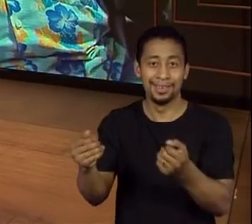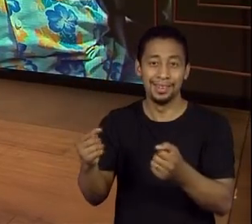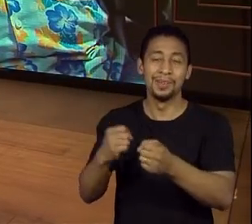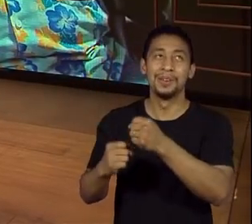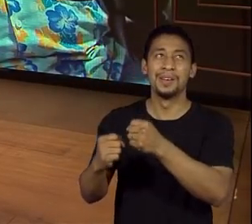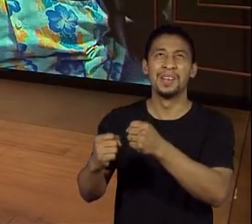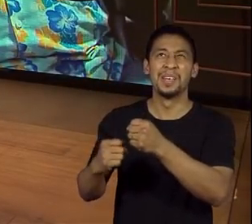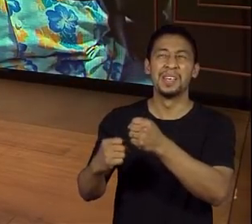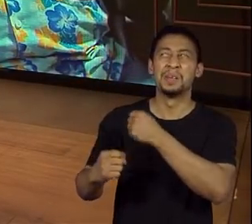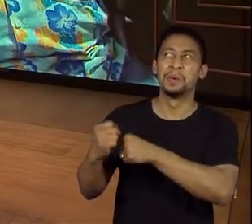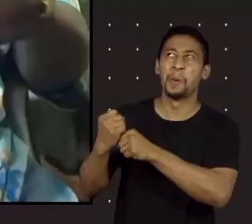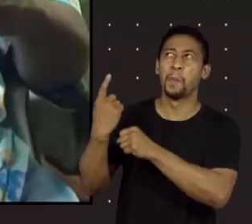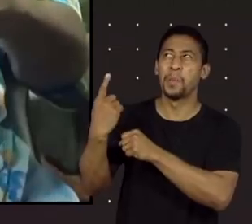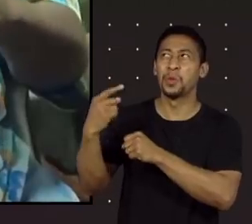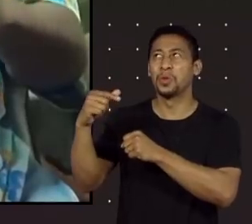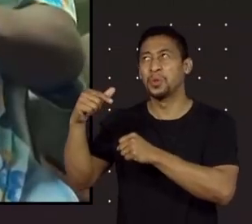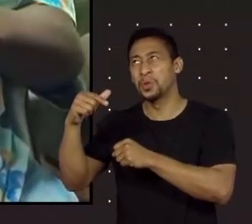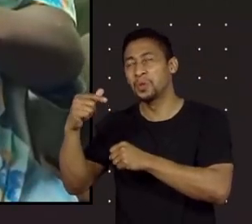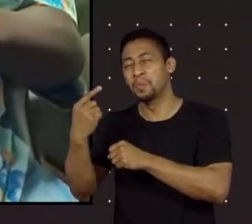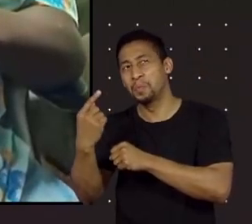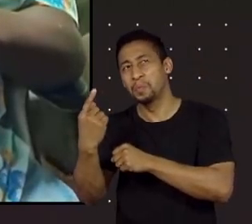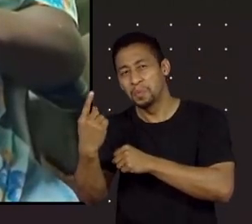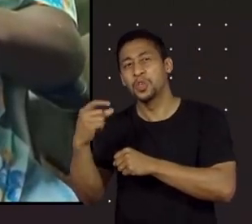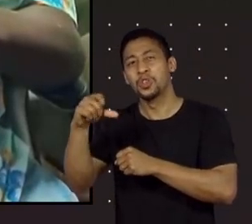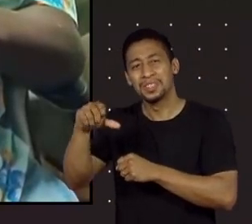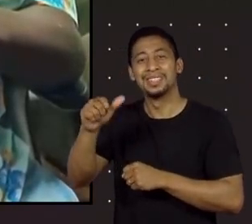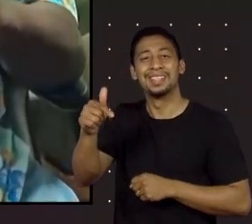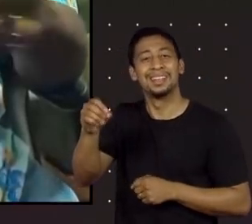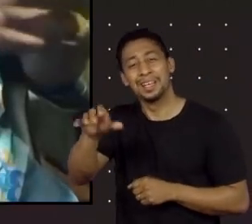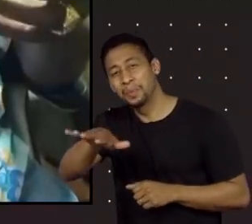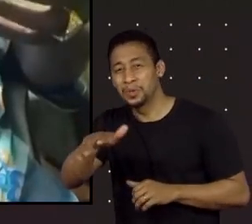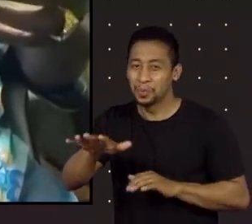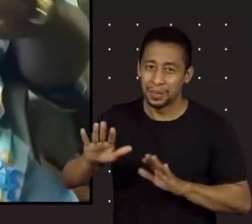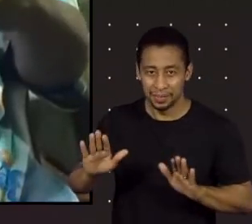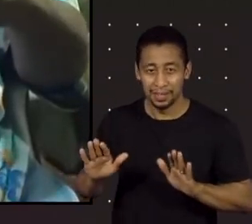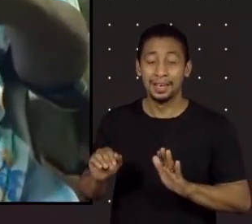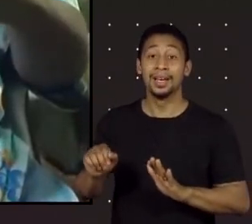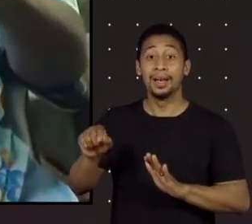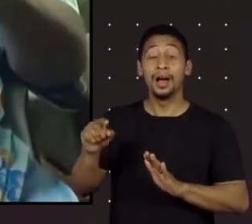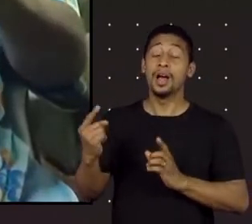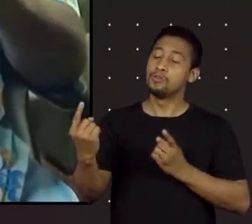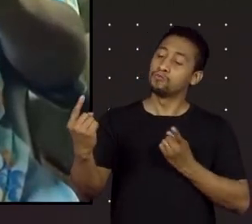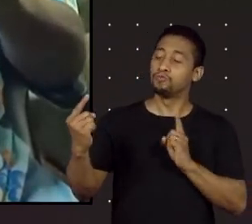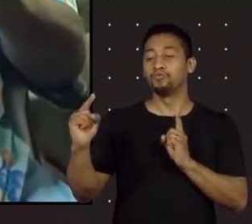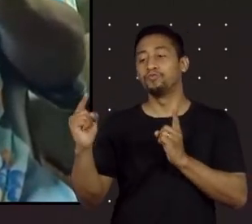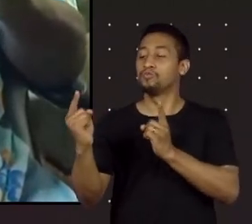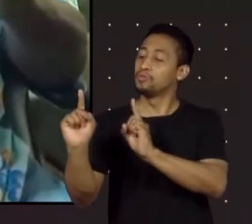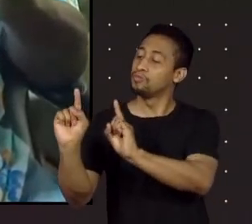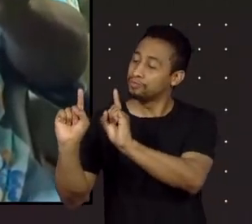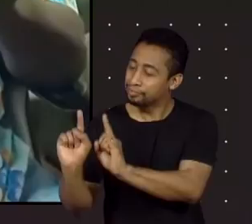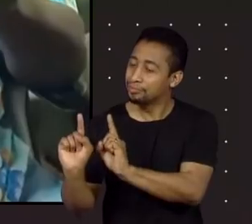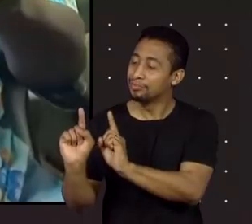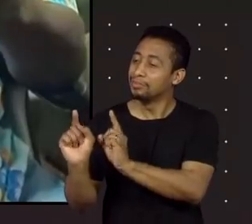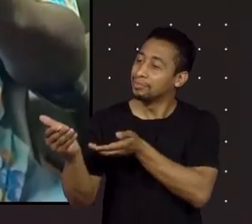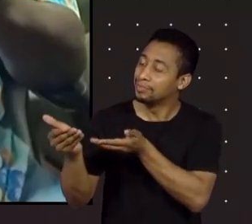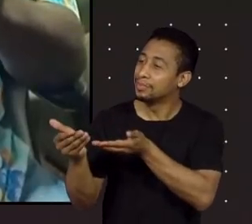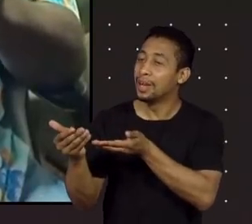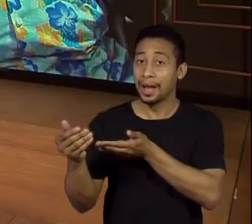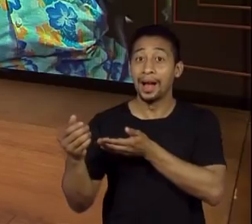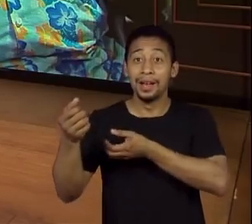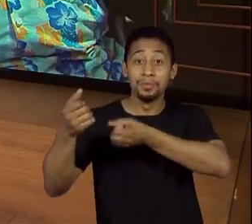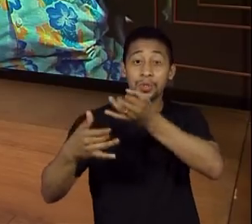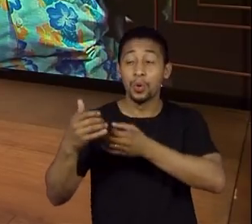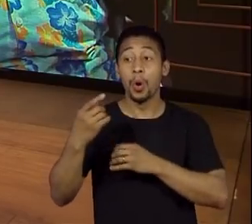quase 69 para 70. Aí eu cheguei lá, era o Sebastião. Ele disse, olha, eu sou o